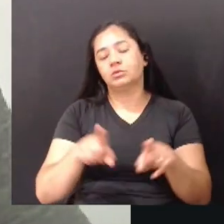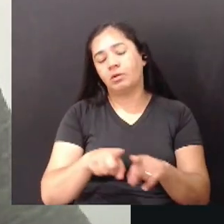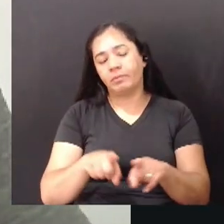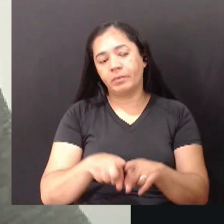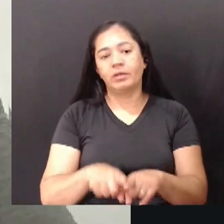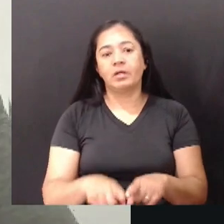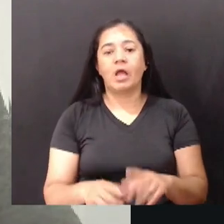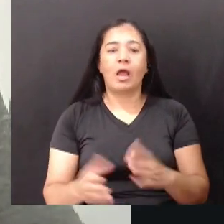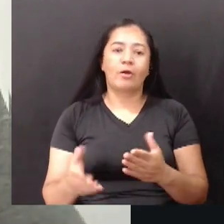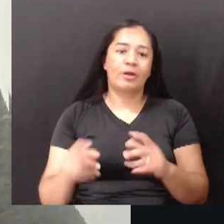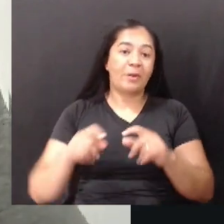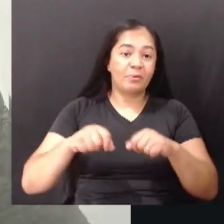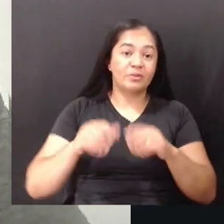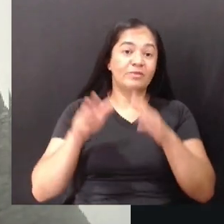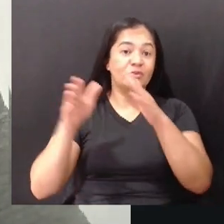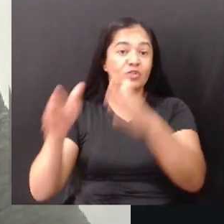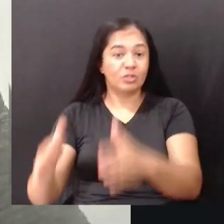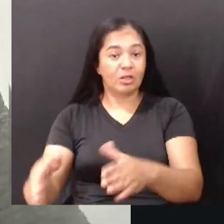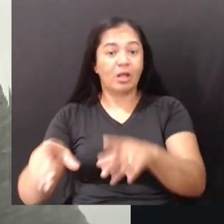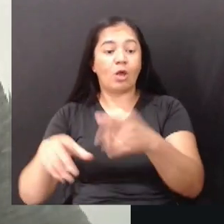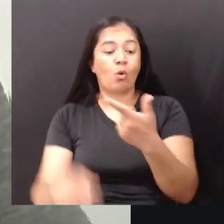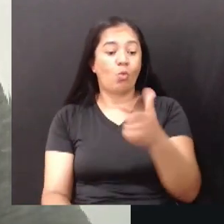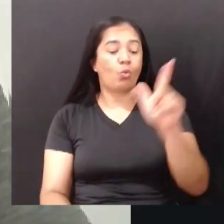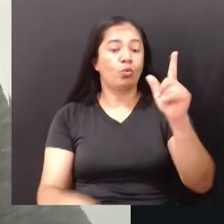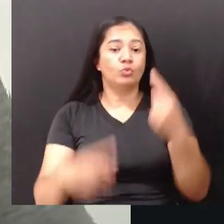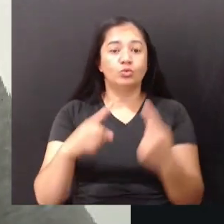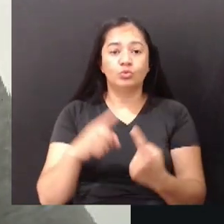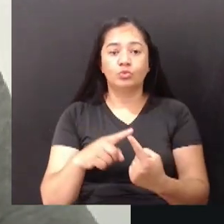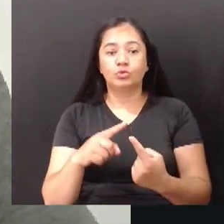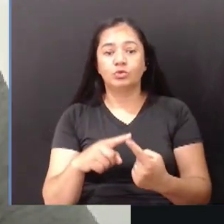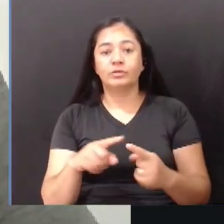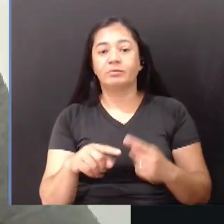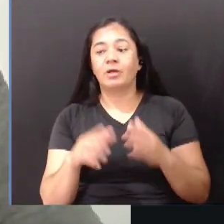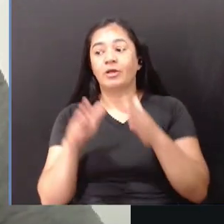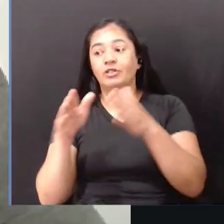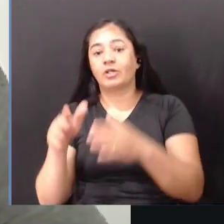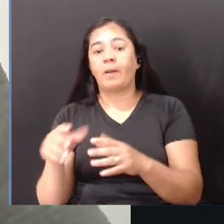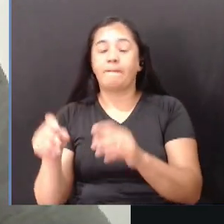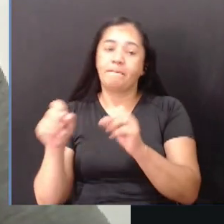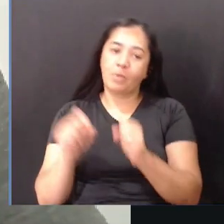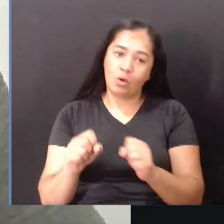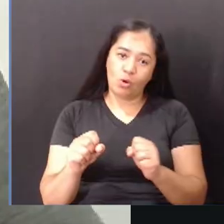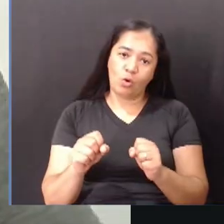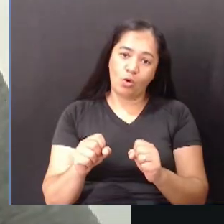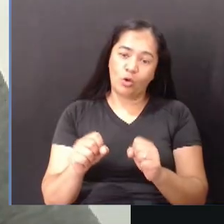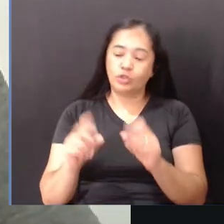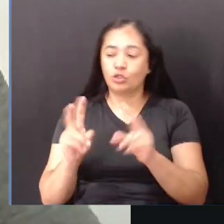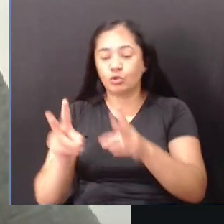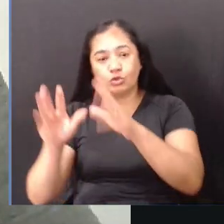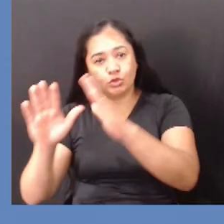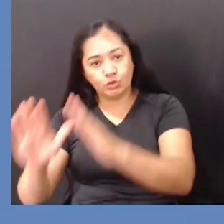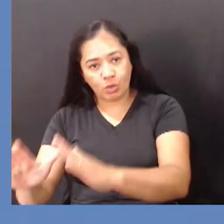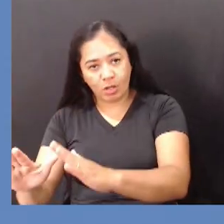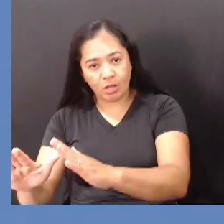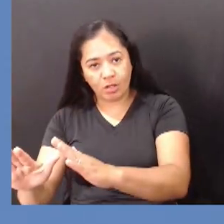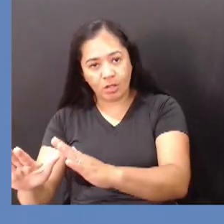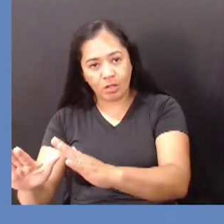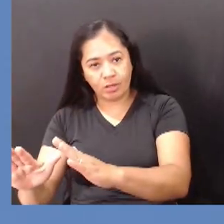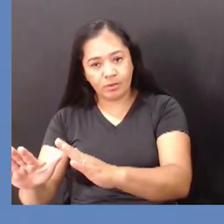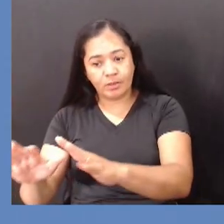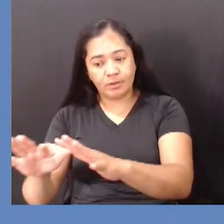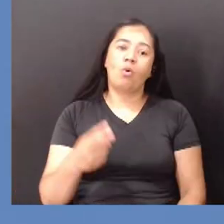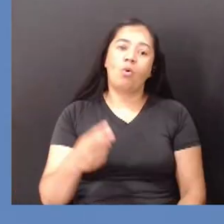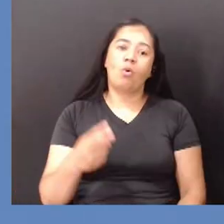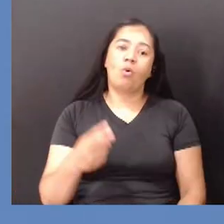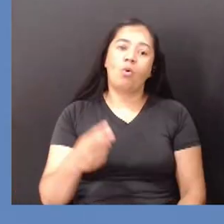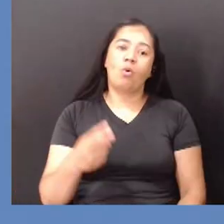não estavam podem chegar. E aí, esse chegar é o que você falou, ele pode se estabelecer e